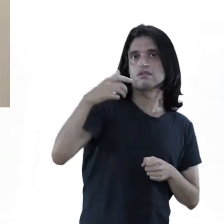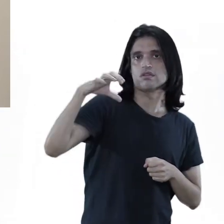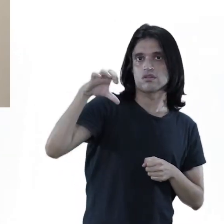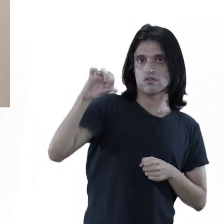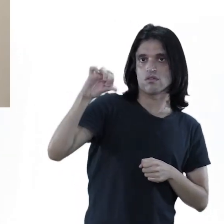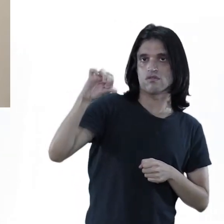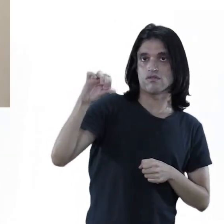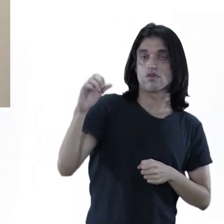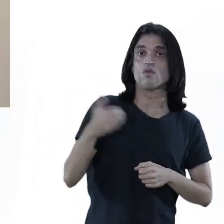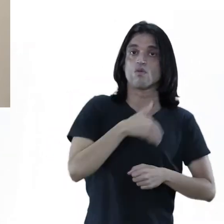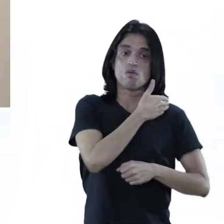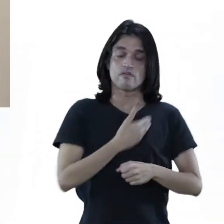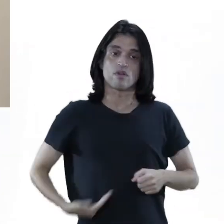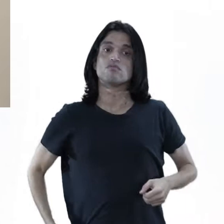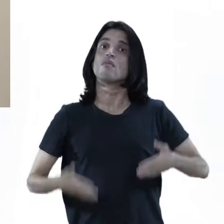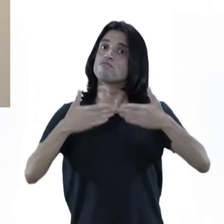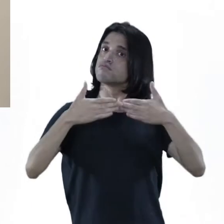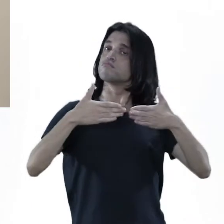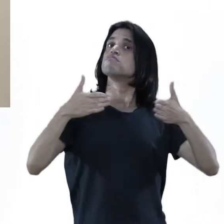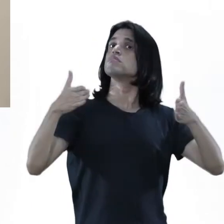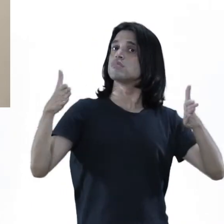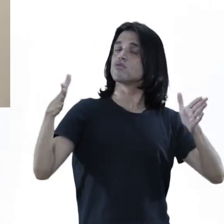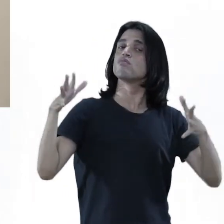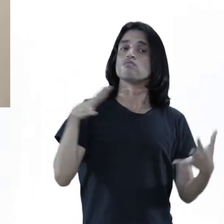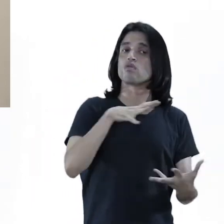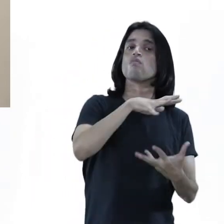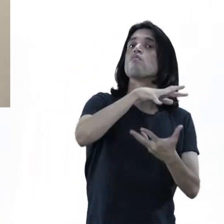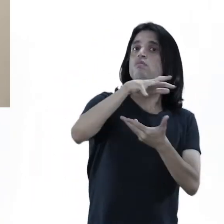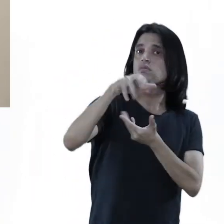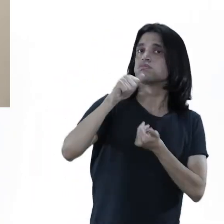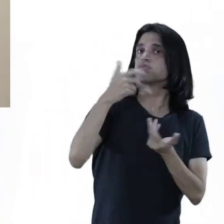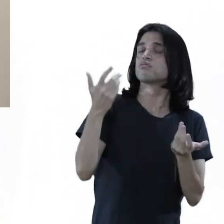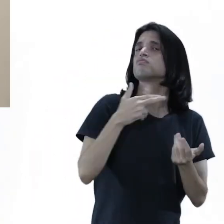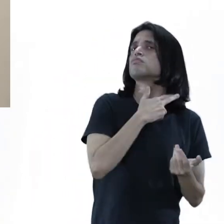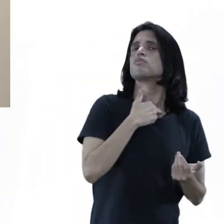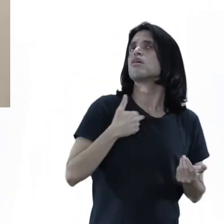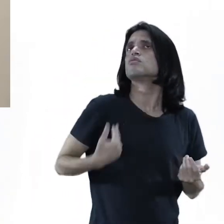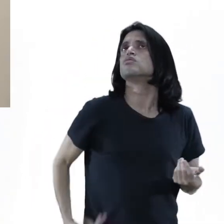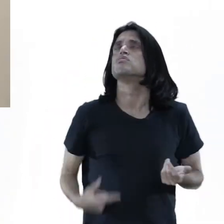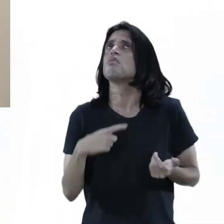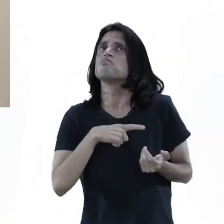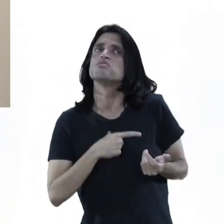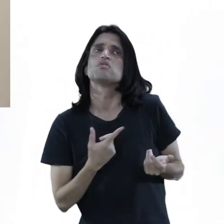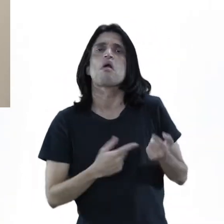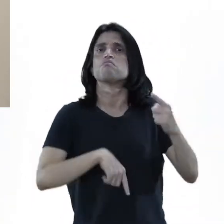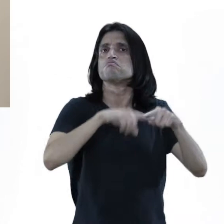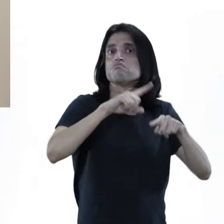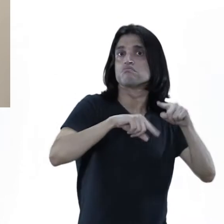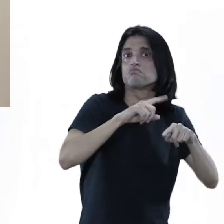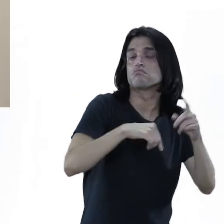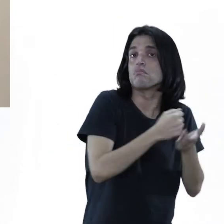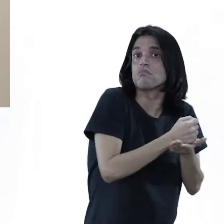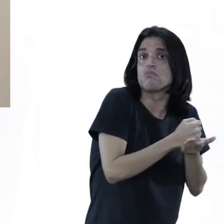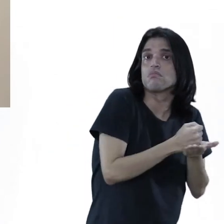Xiaoping abriu a China para o cenário internacional. O que a China tinha de bom? Bom, matéria-prima, mão de